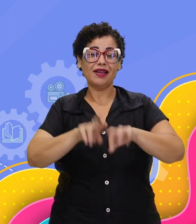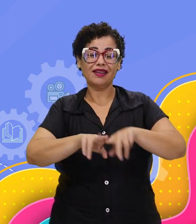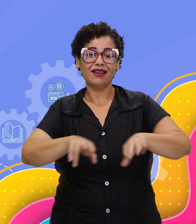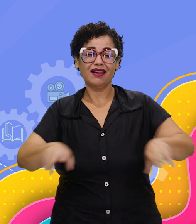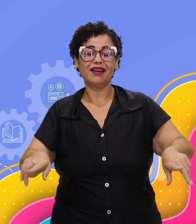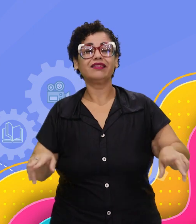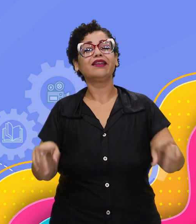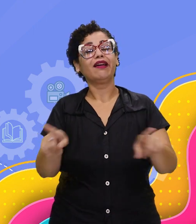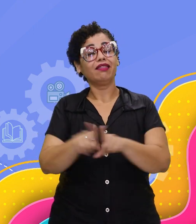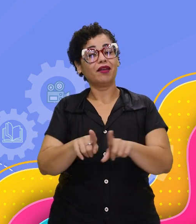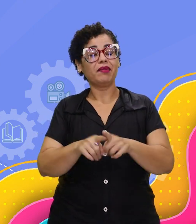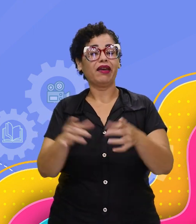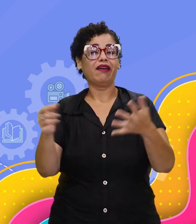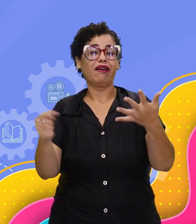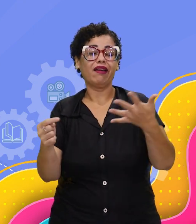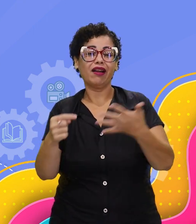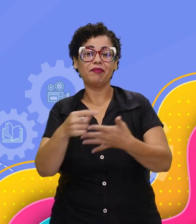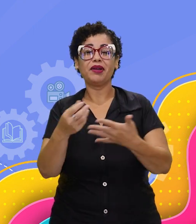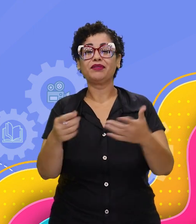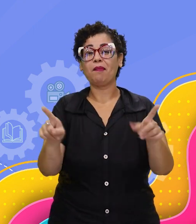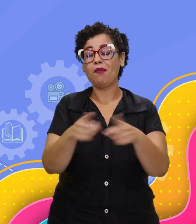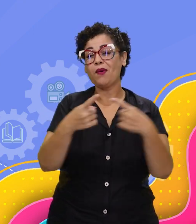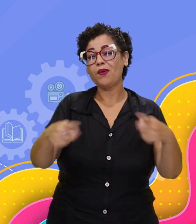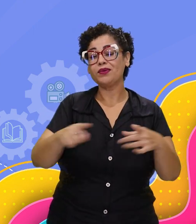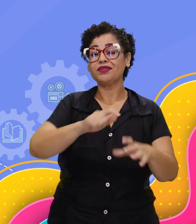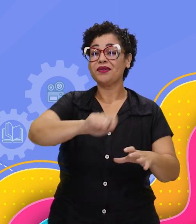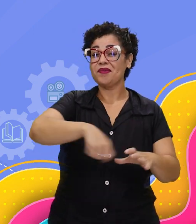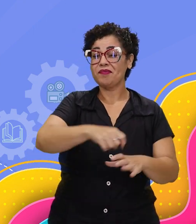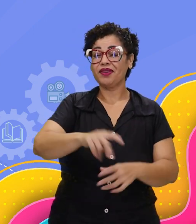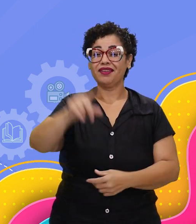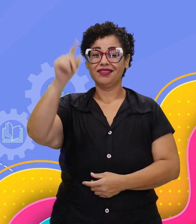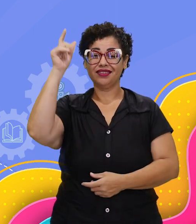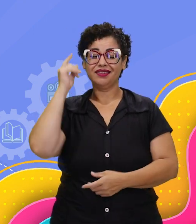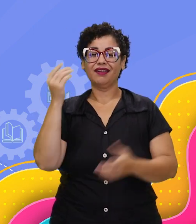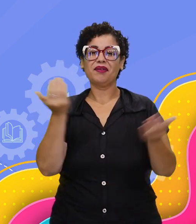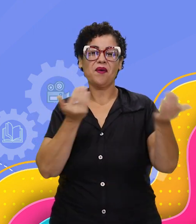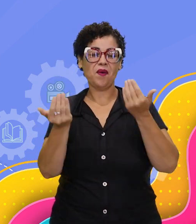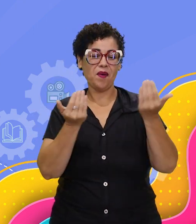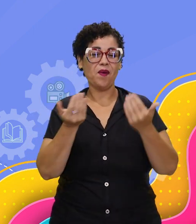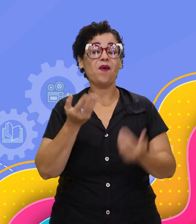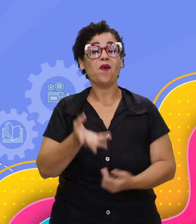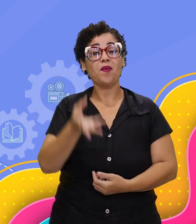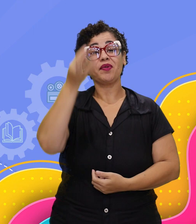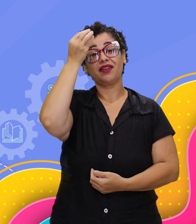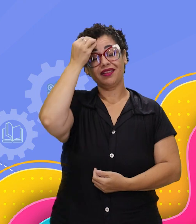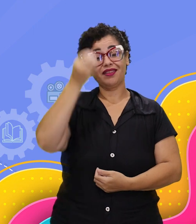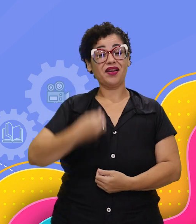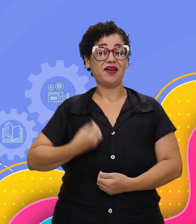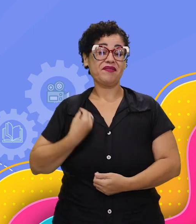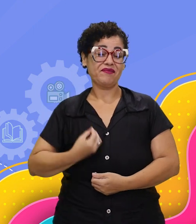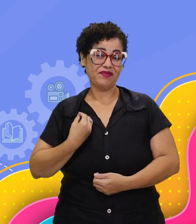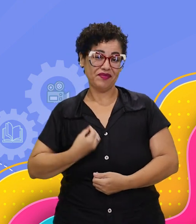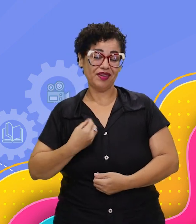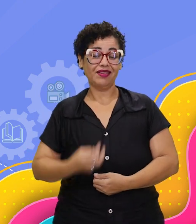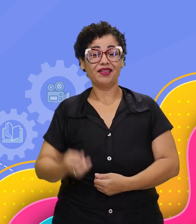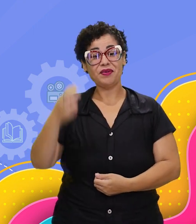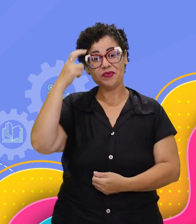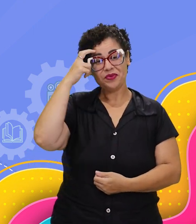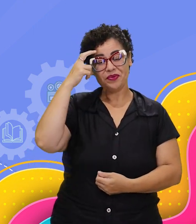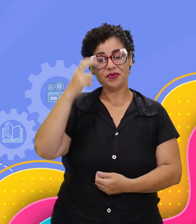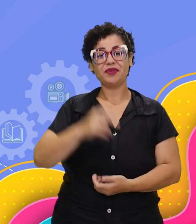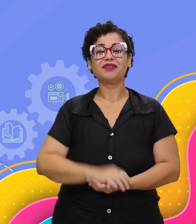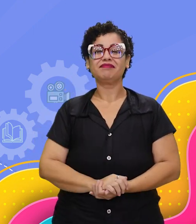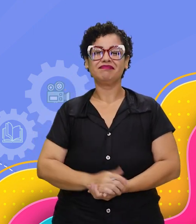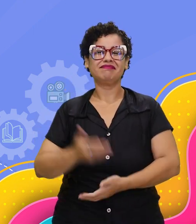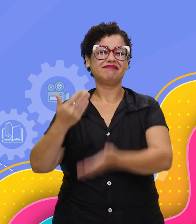mesmo elementos como música e culinária, para compreender a vida e a cultura de